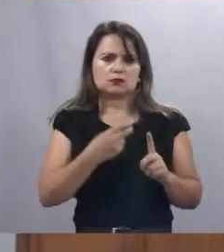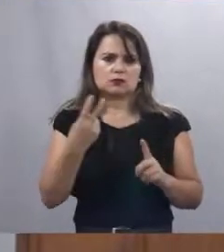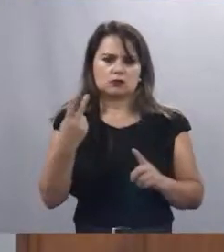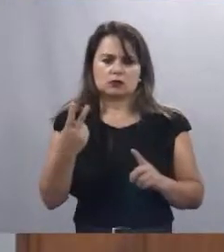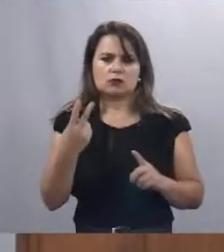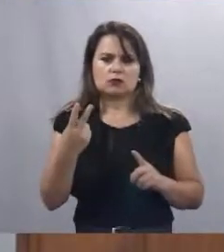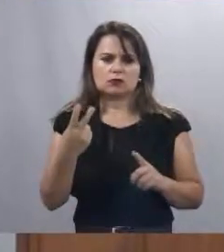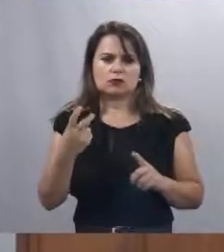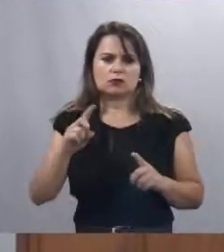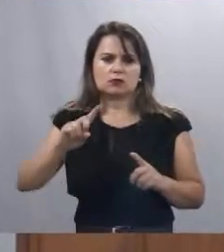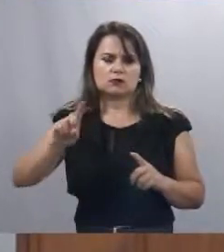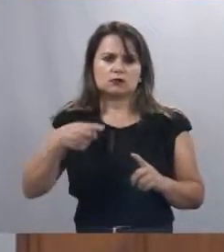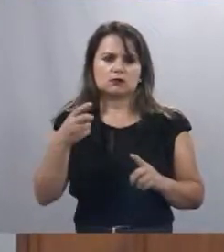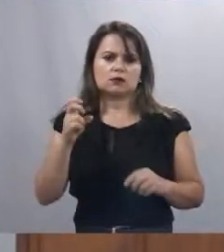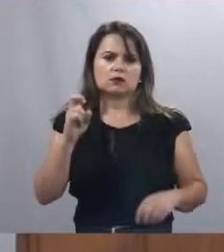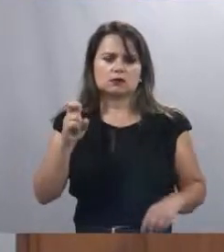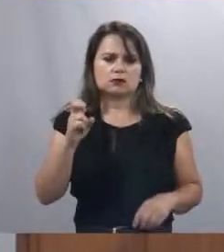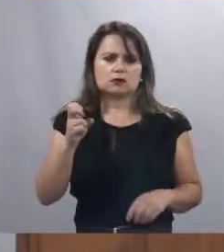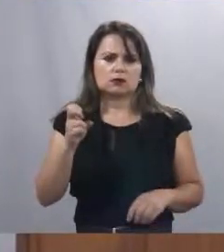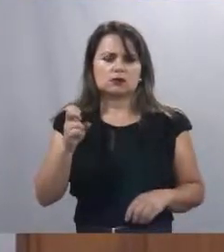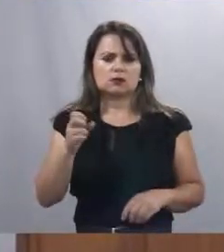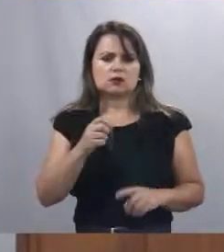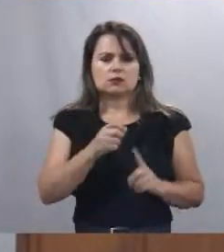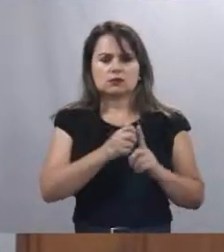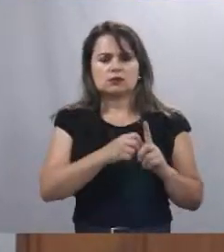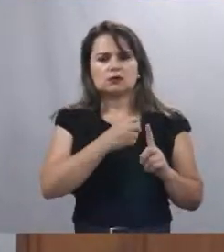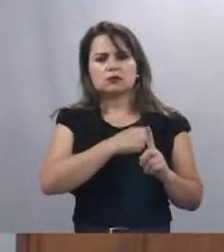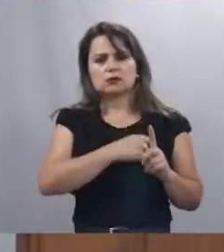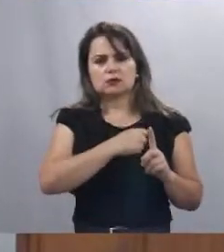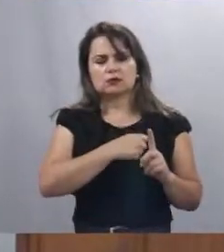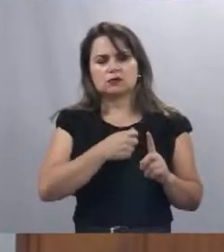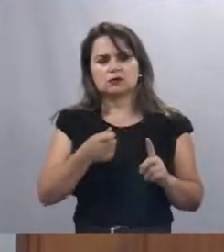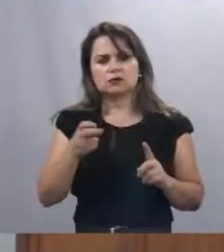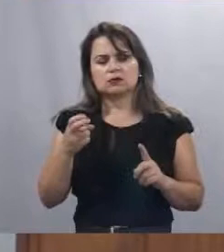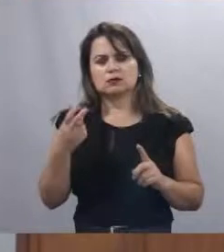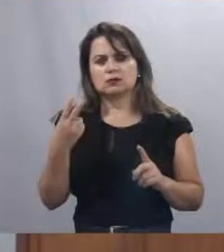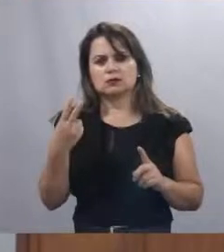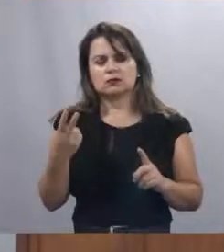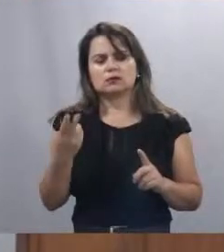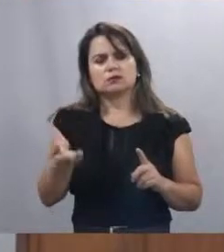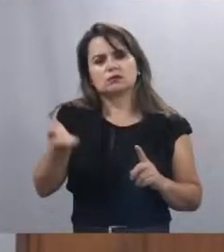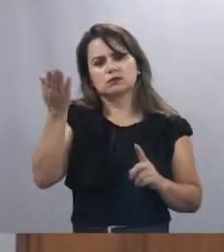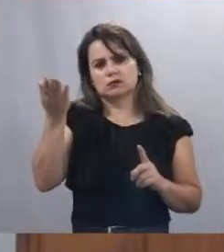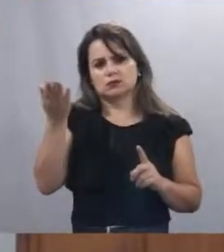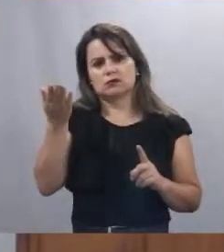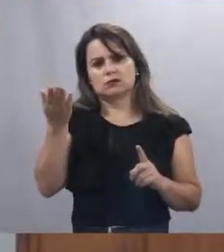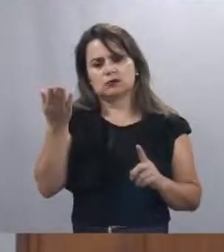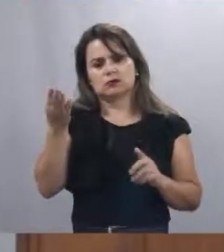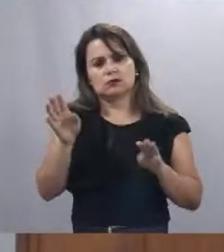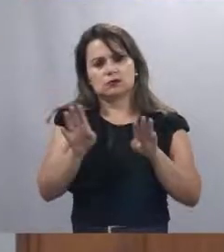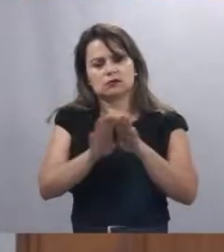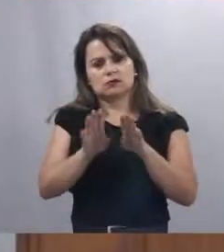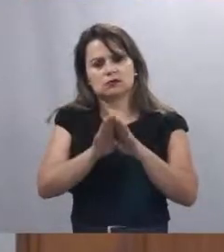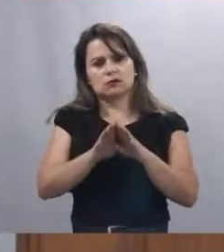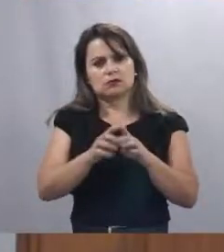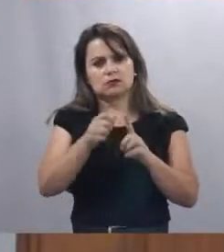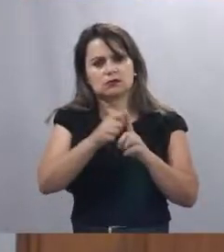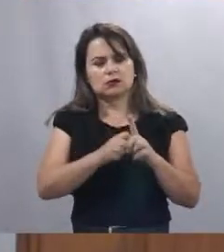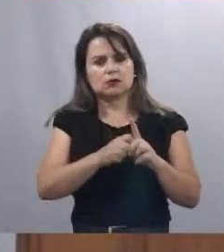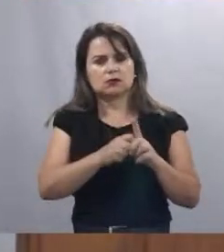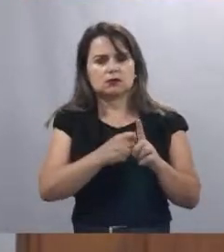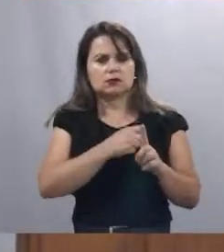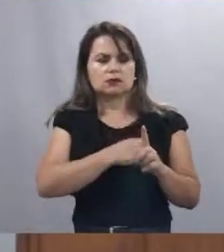2,5 pagaria em outubro, referente ao mês de... pagaria em julho, em agosto, referente aos meses